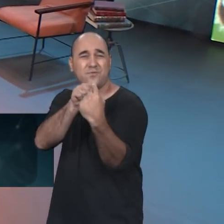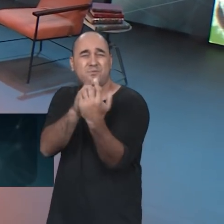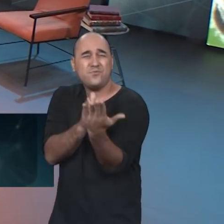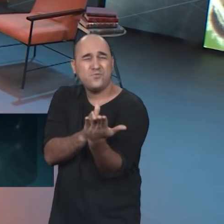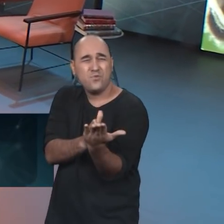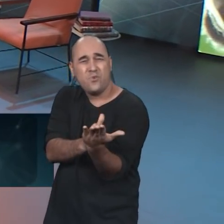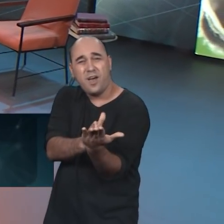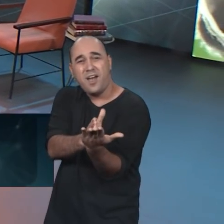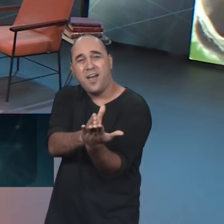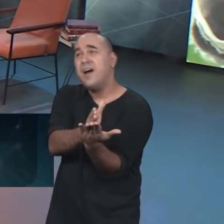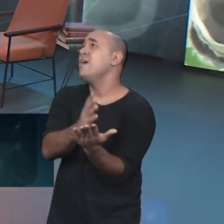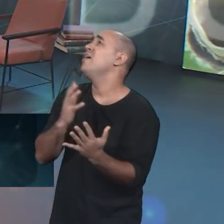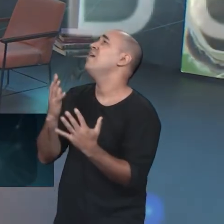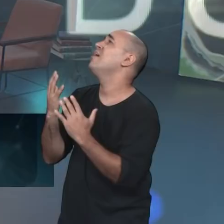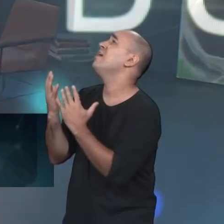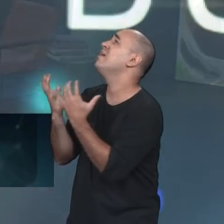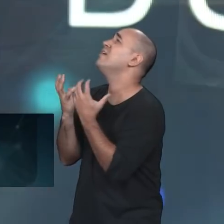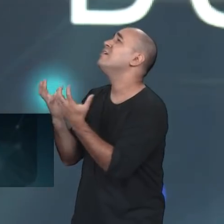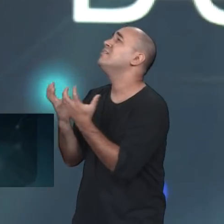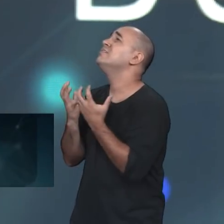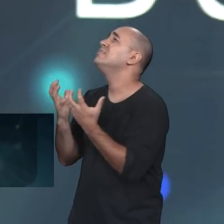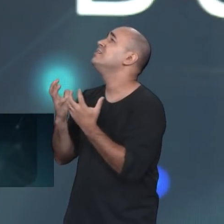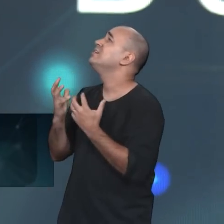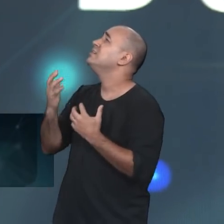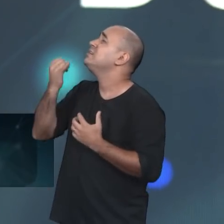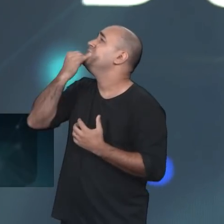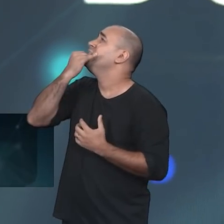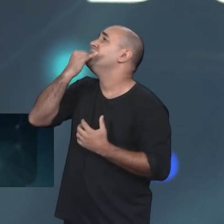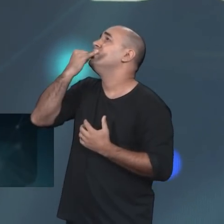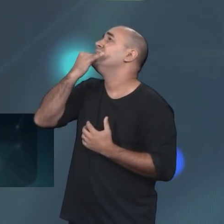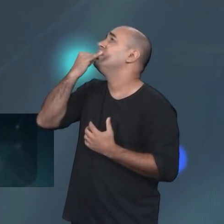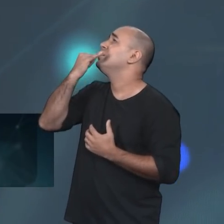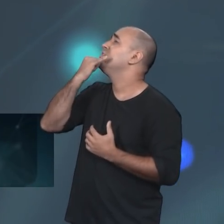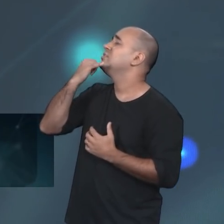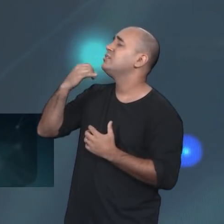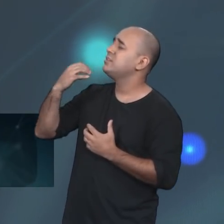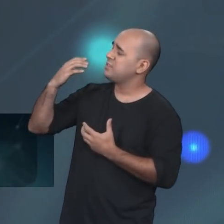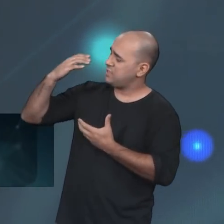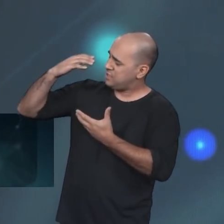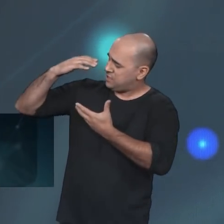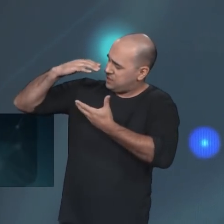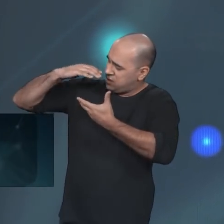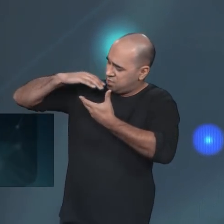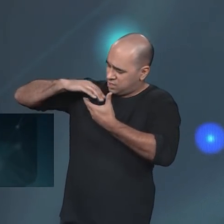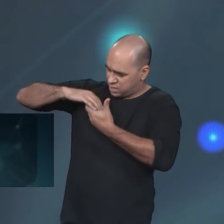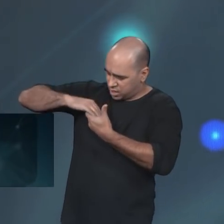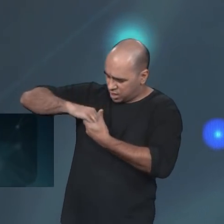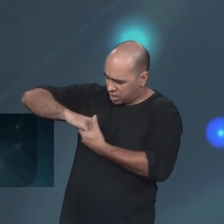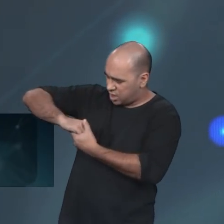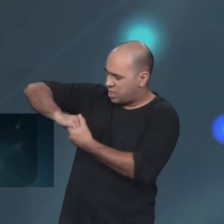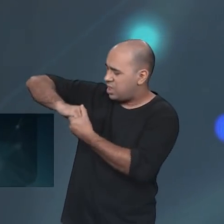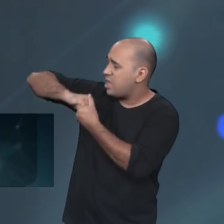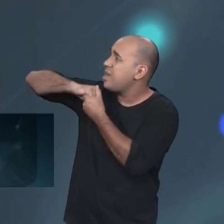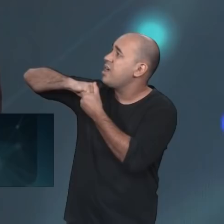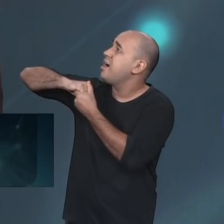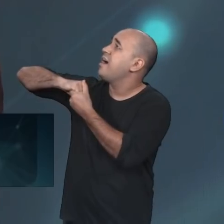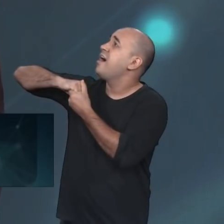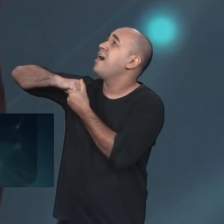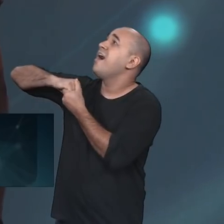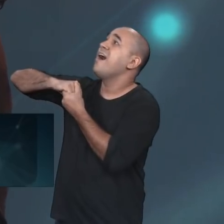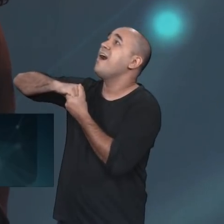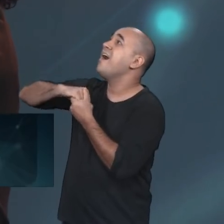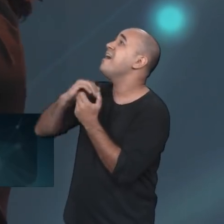salva-me, Senhor. Me estende a tua mão, não